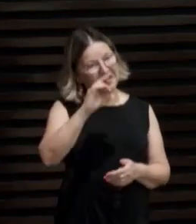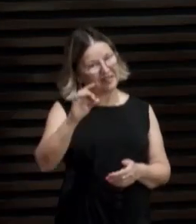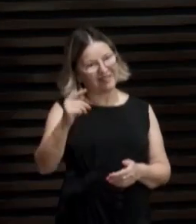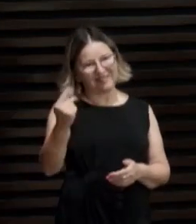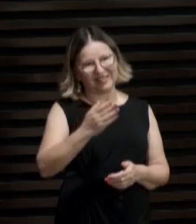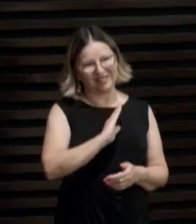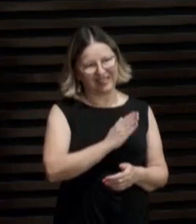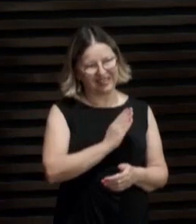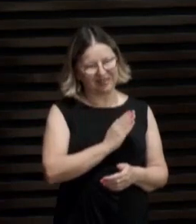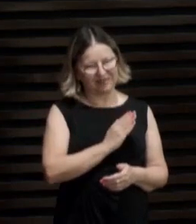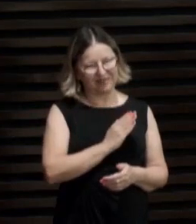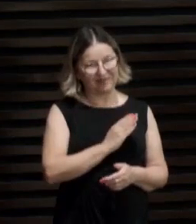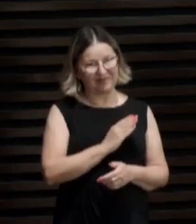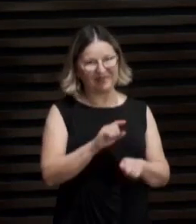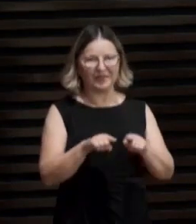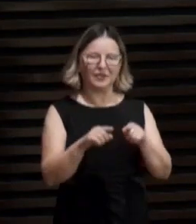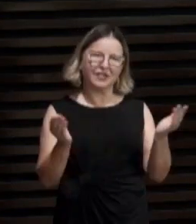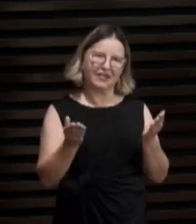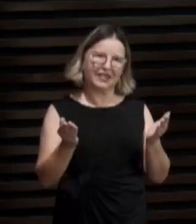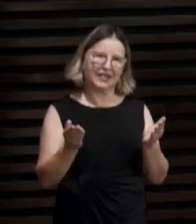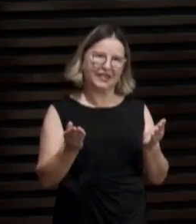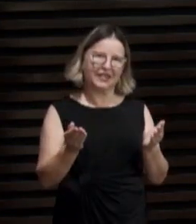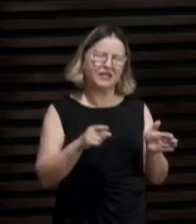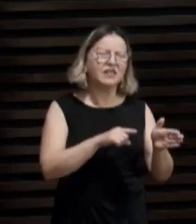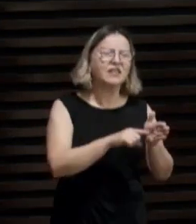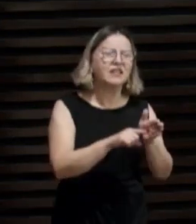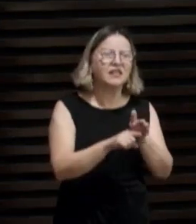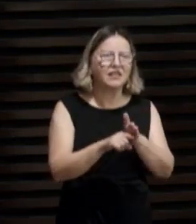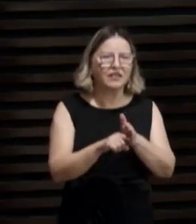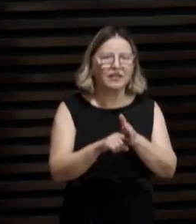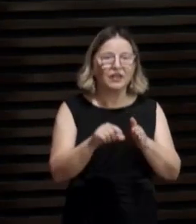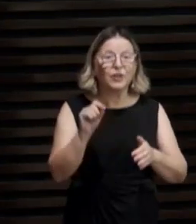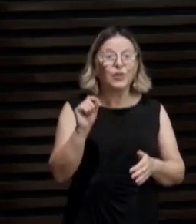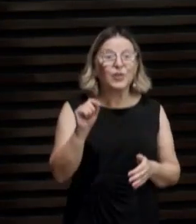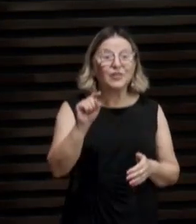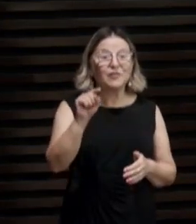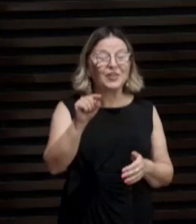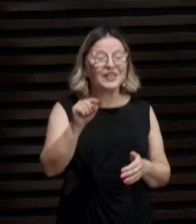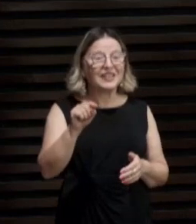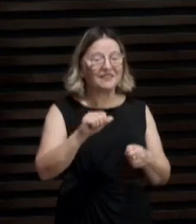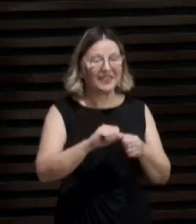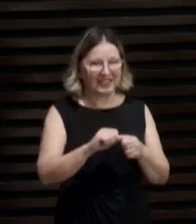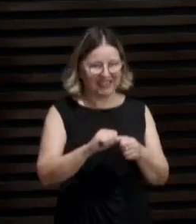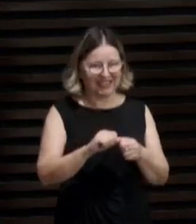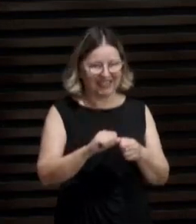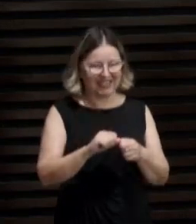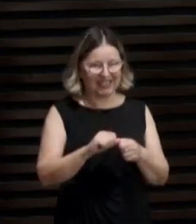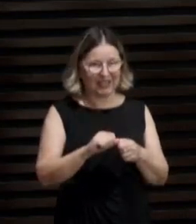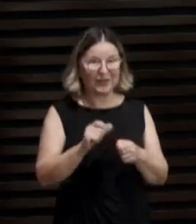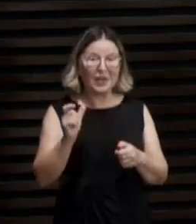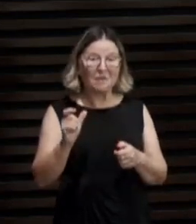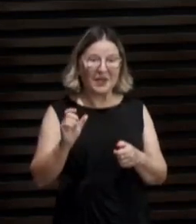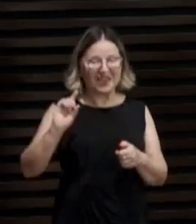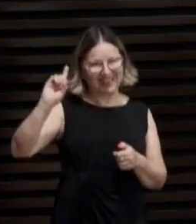coração, mas hoje eu quero perguntar para você: o que você vai fazer com a palavra que você ouviu? O que você vai fazer com a palavra